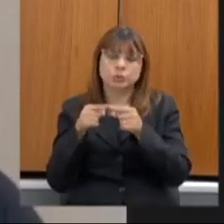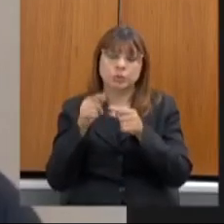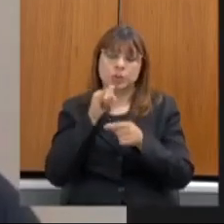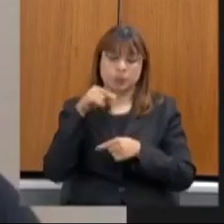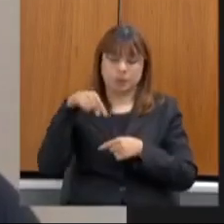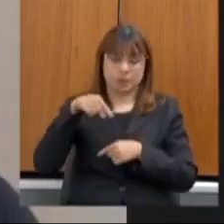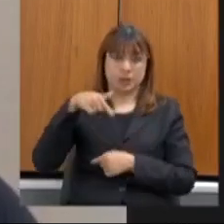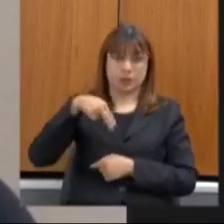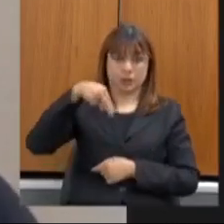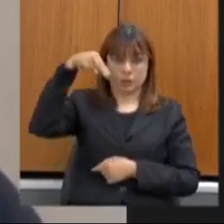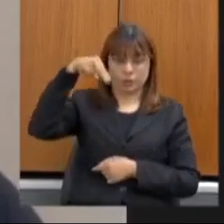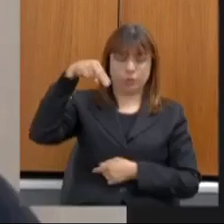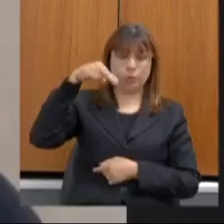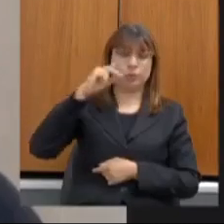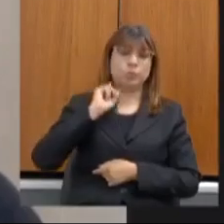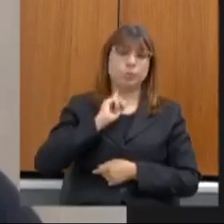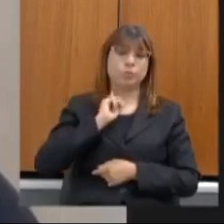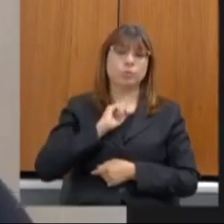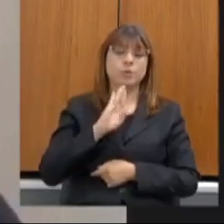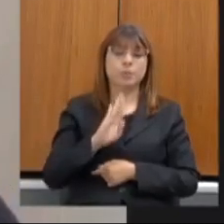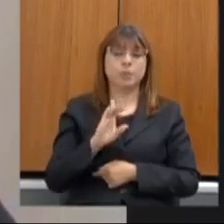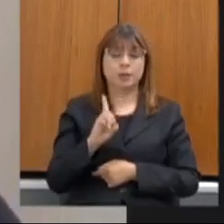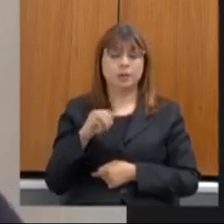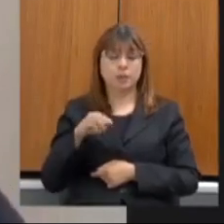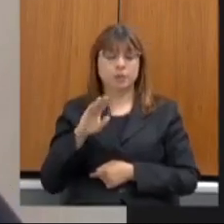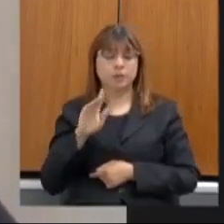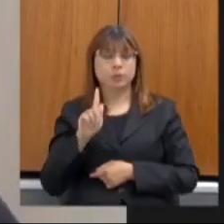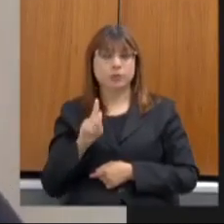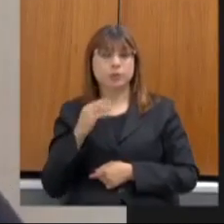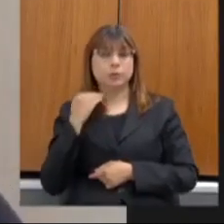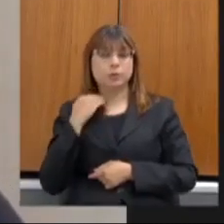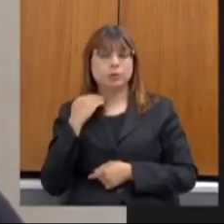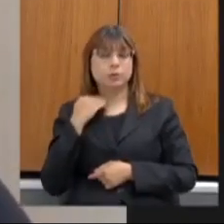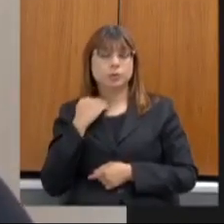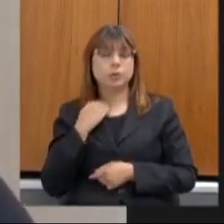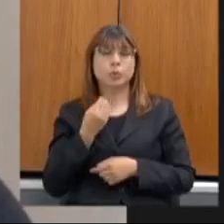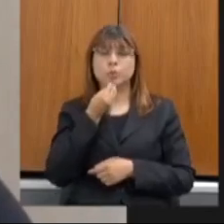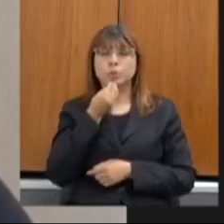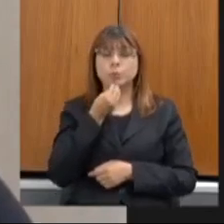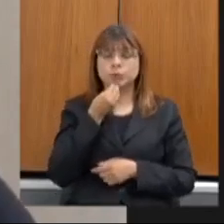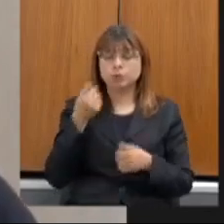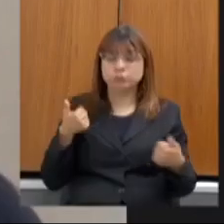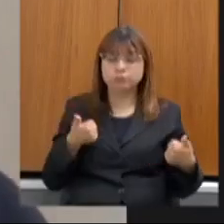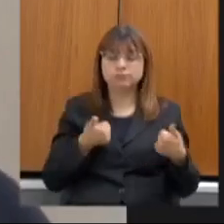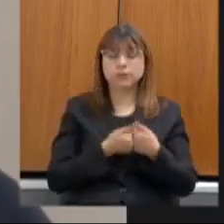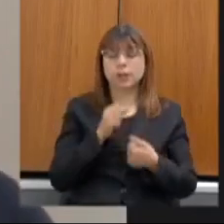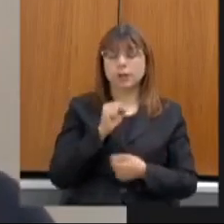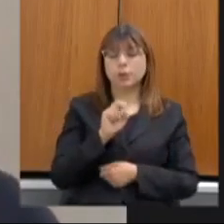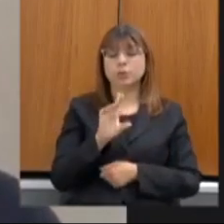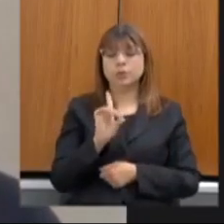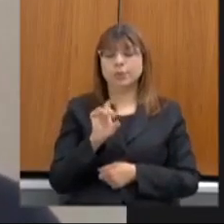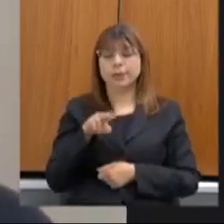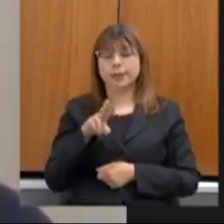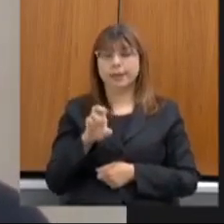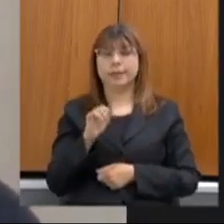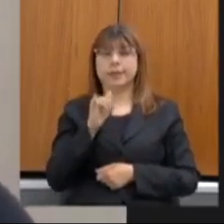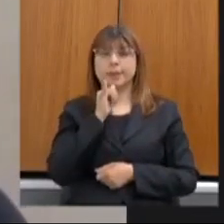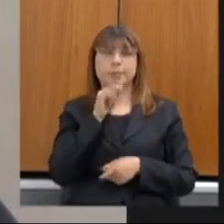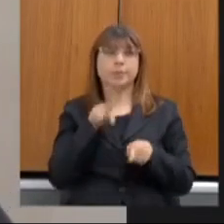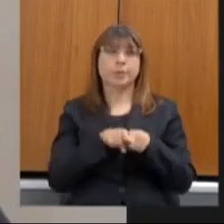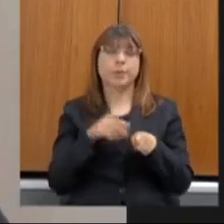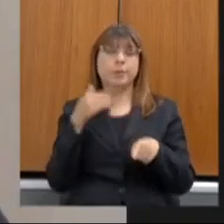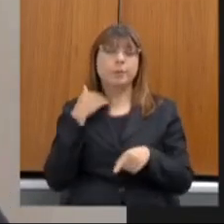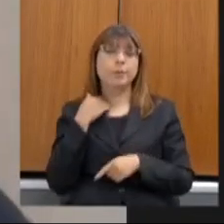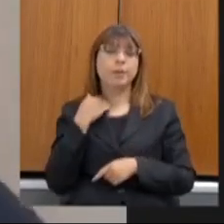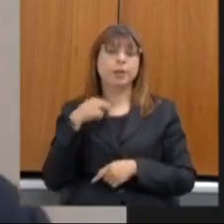o bdmg deveria ter se aproximado da Sudene deveria ter se aproximado do Banco do Nordeste do